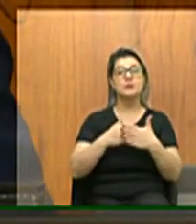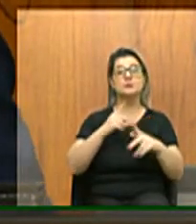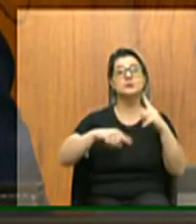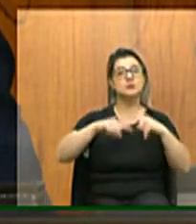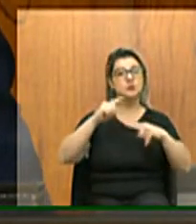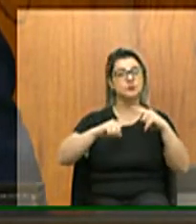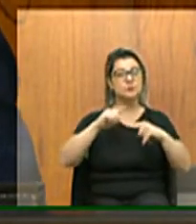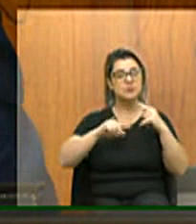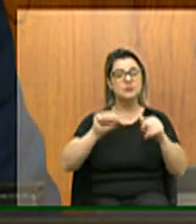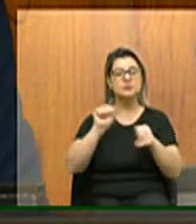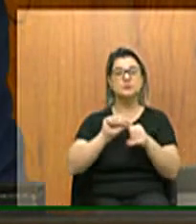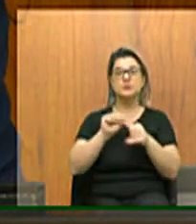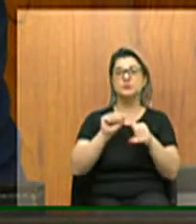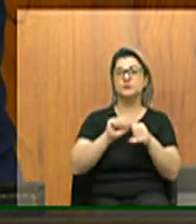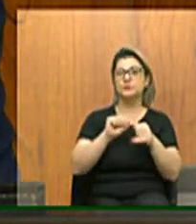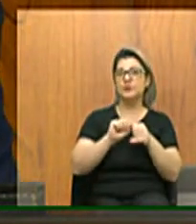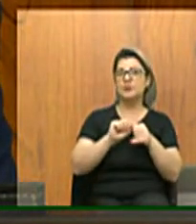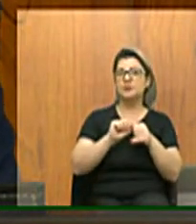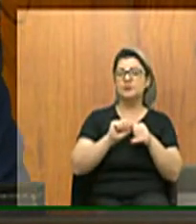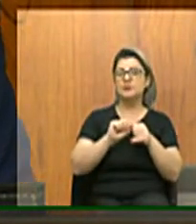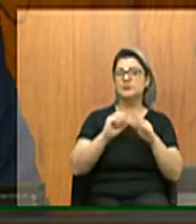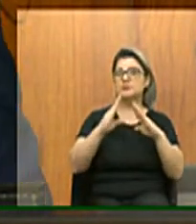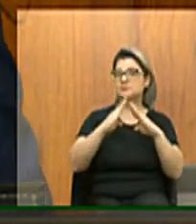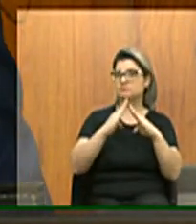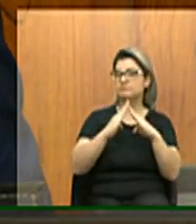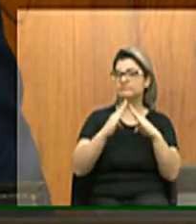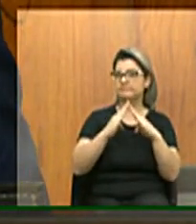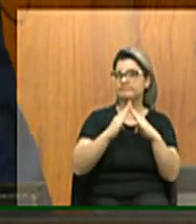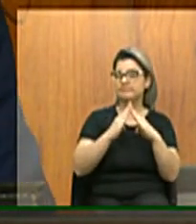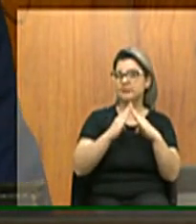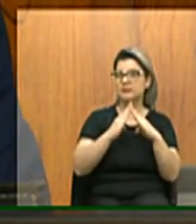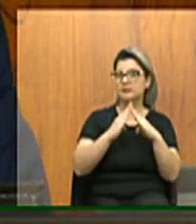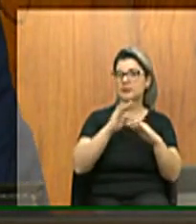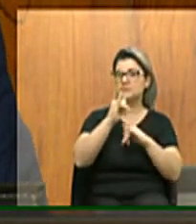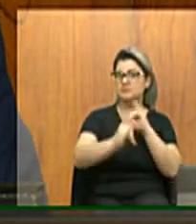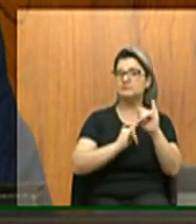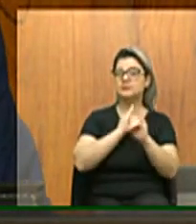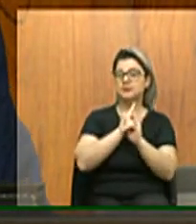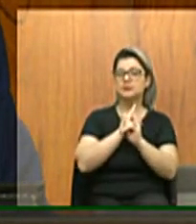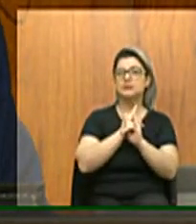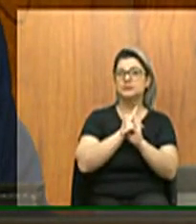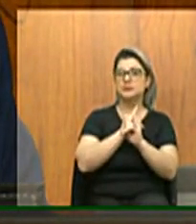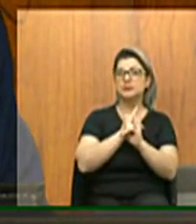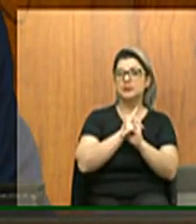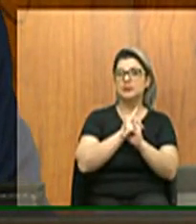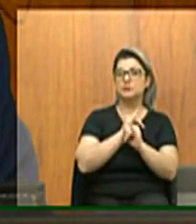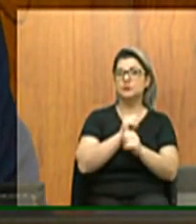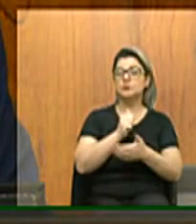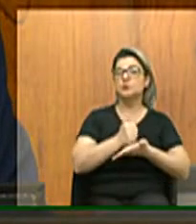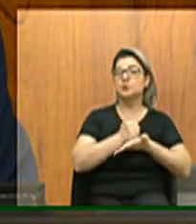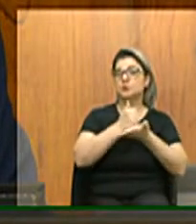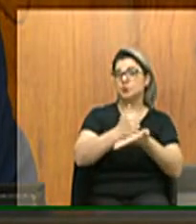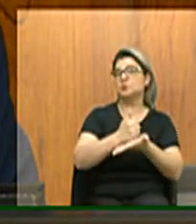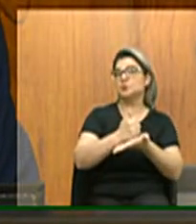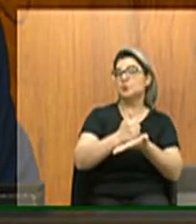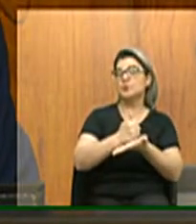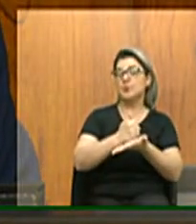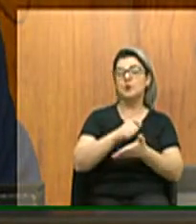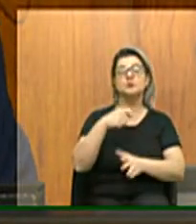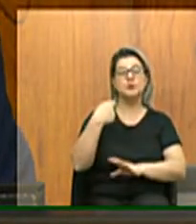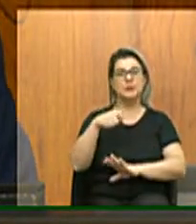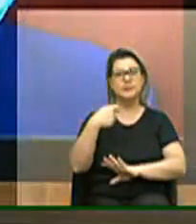e, claro, que para que isso aconteça, um suporte mínimo é necessário. Então, pedimos a compreensão de todos os